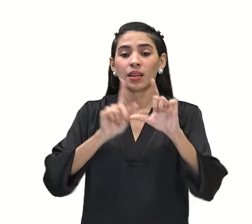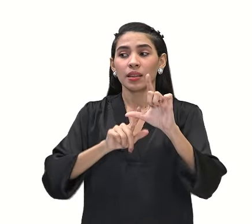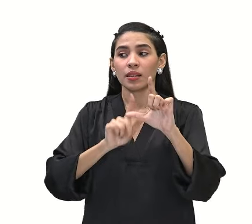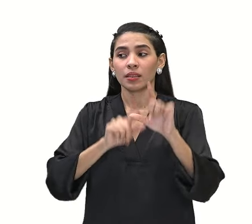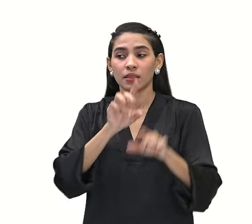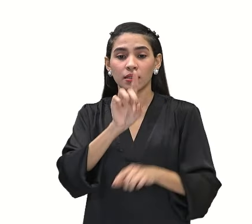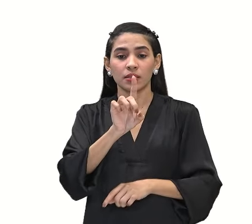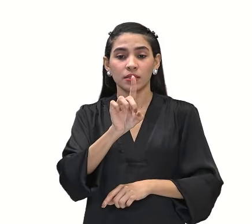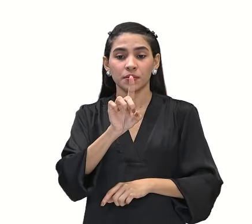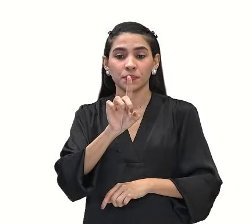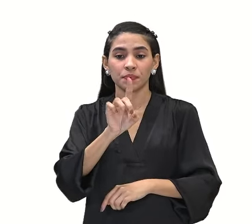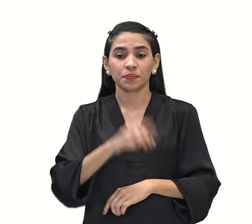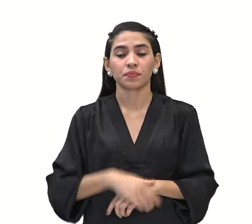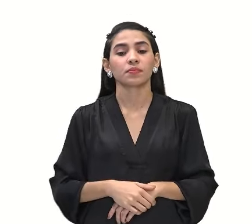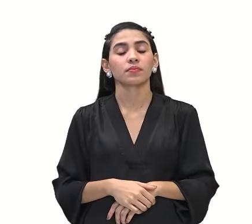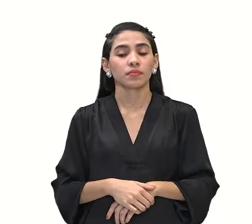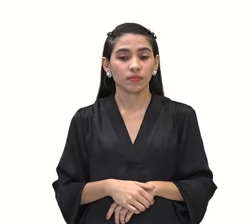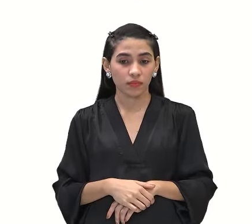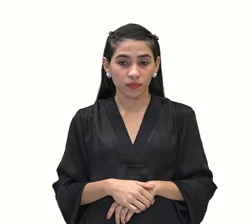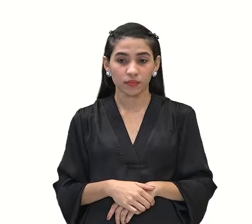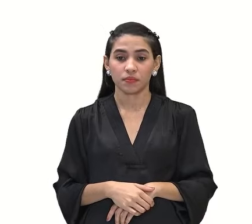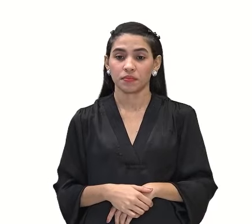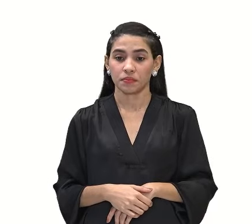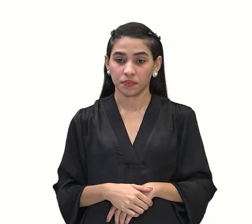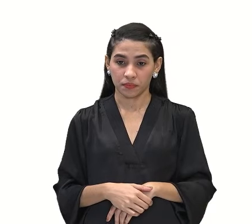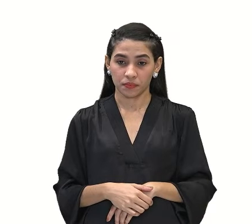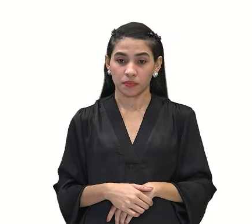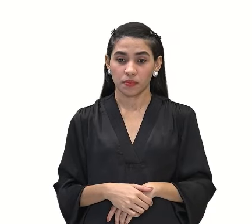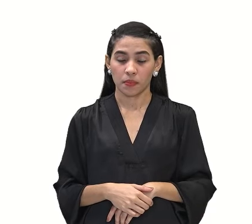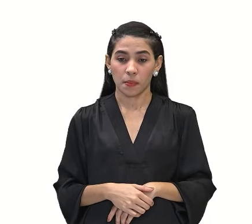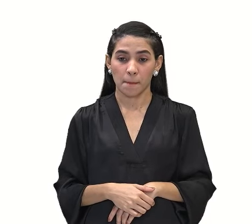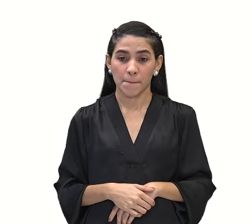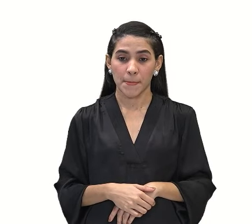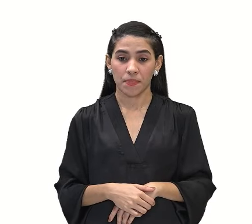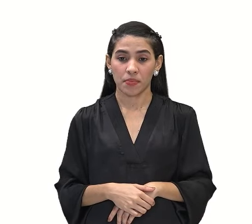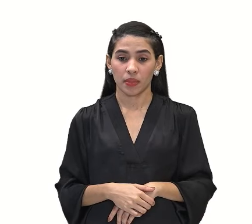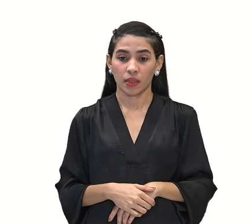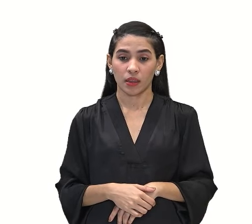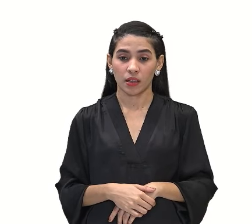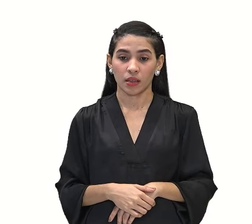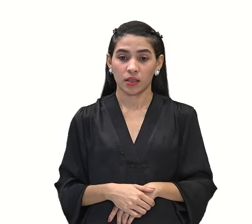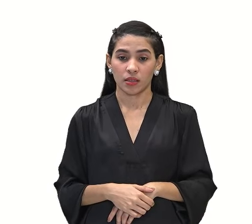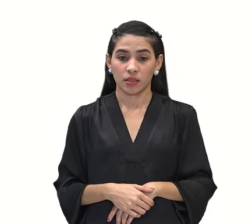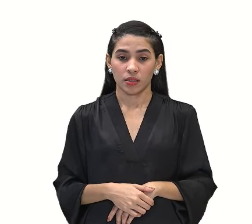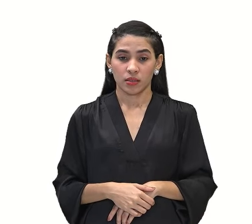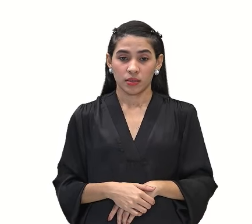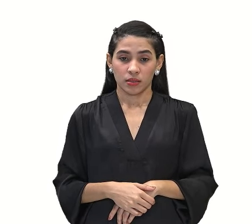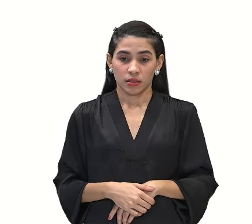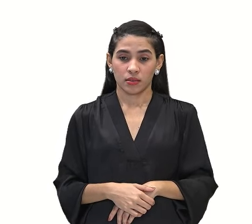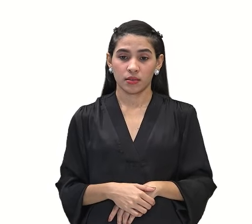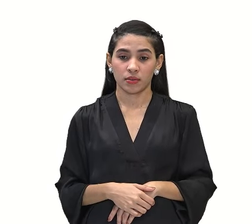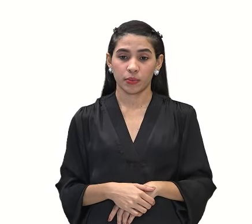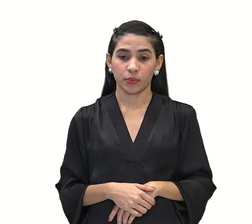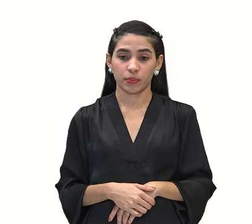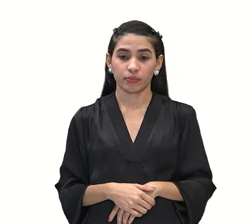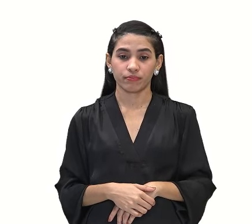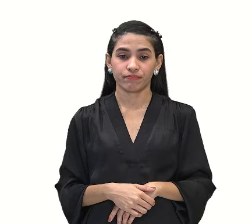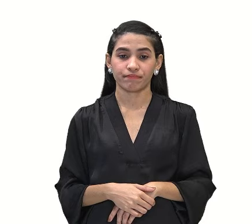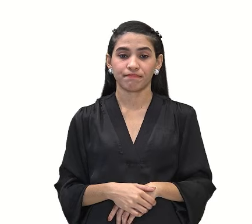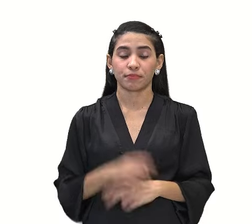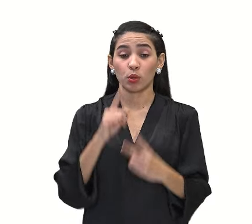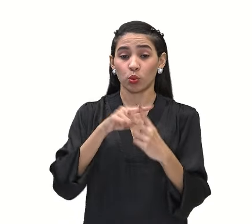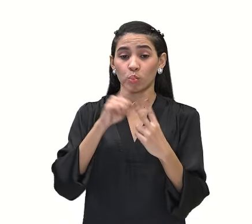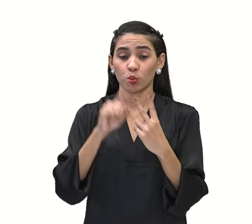D ele nada mais é do que duas vezes o raio Então